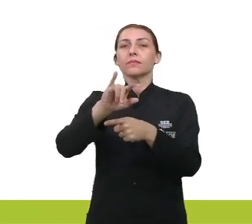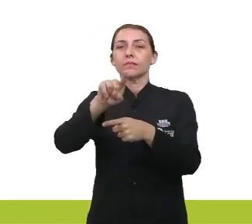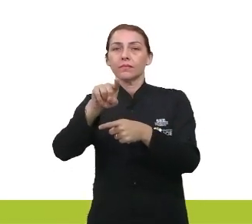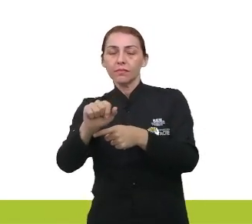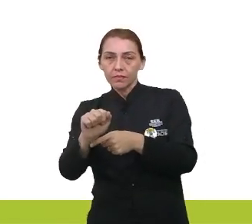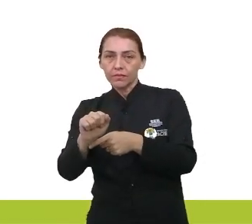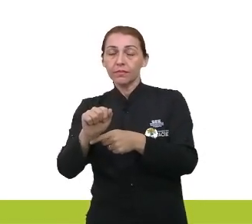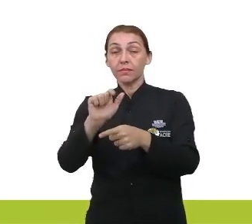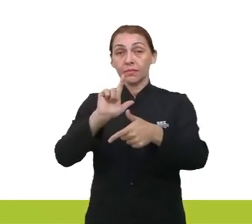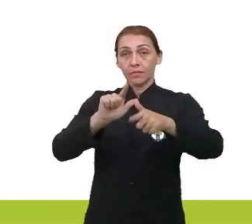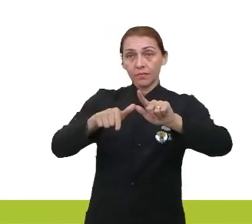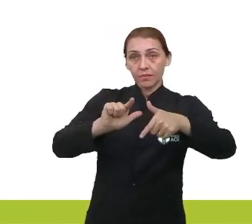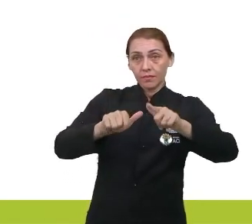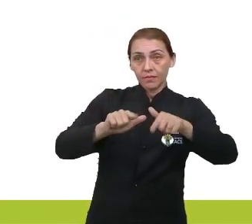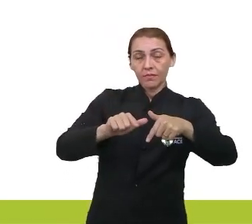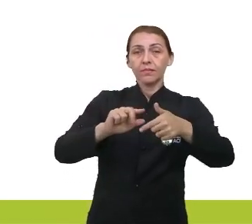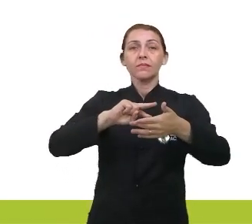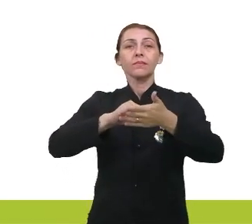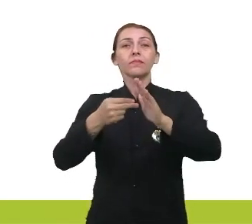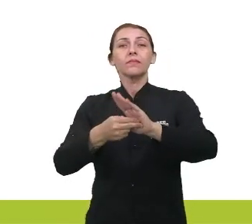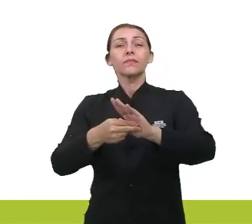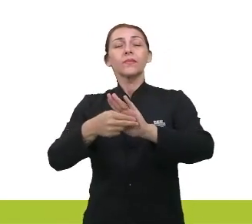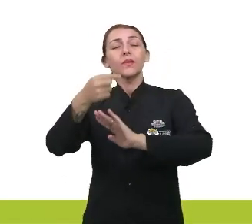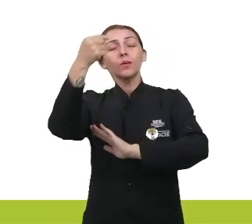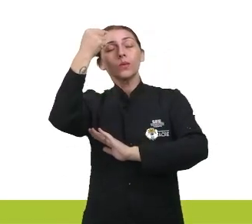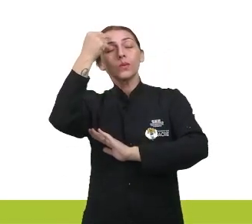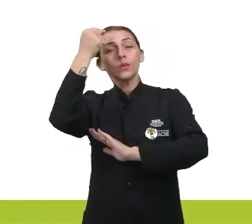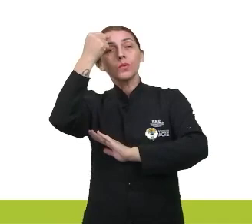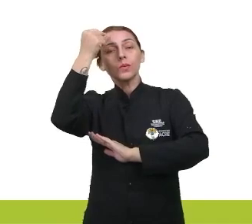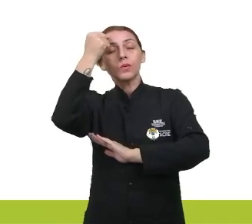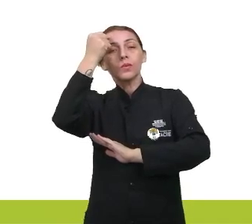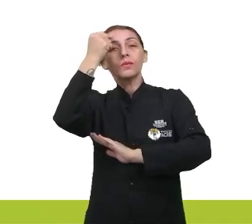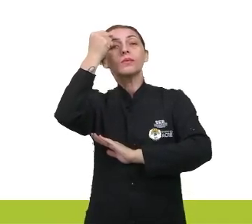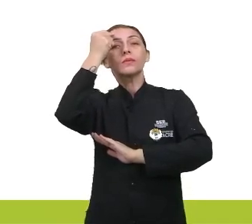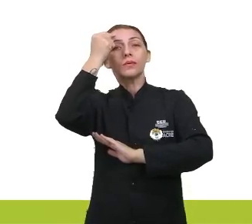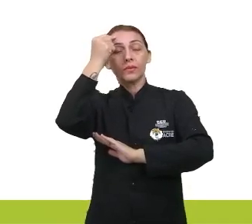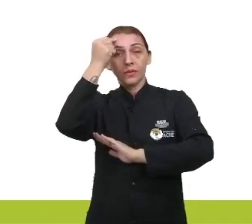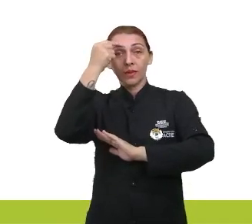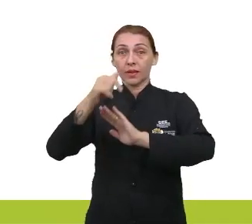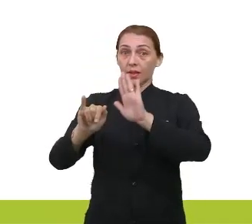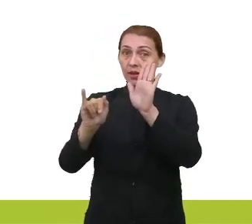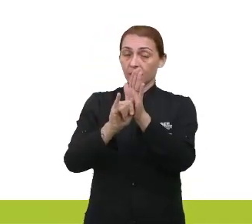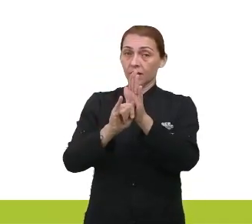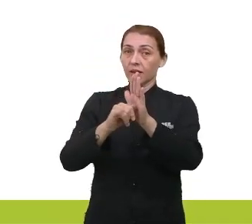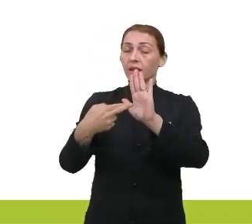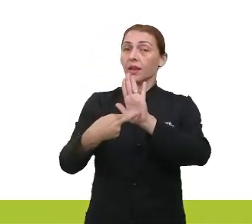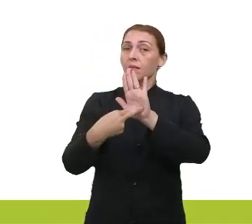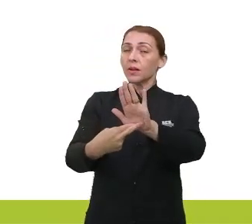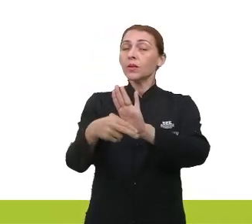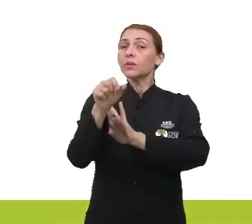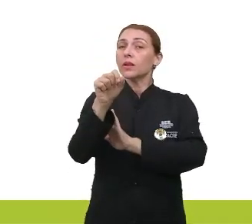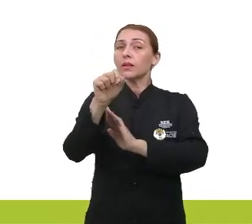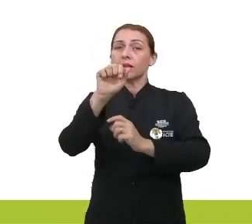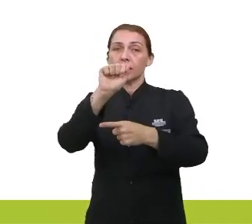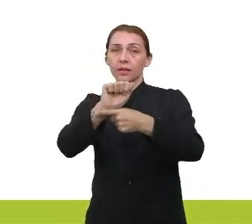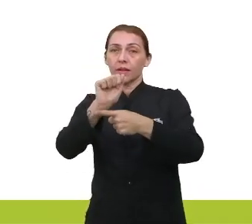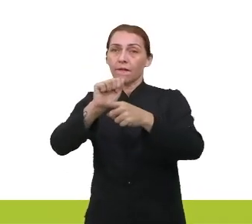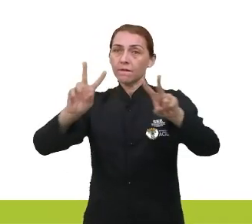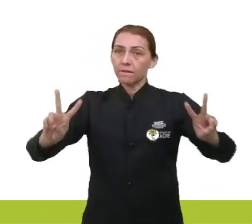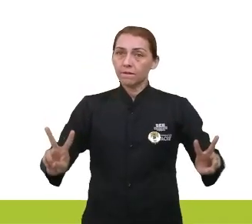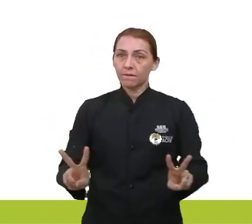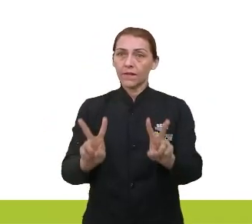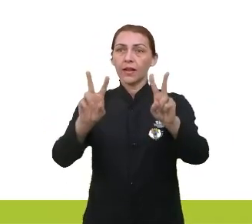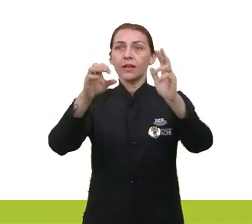A letra dessa canção reflete elementos identitários que representam a letra A,